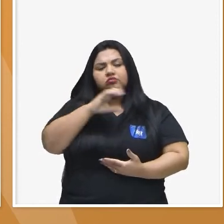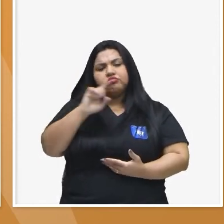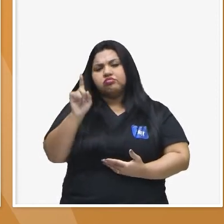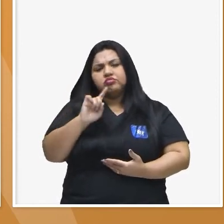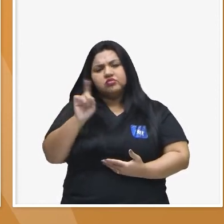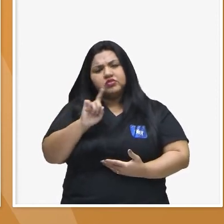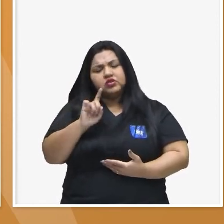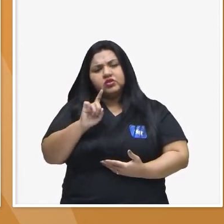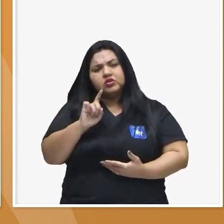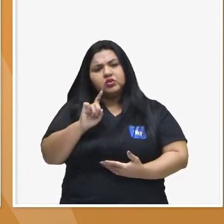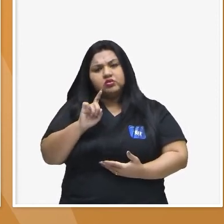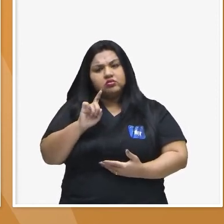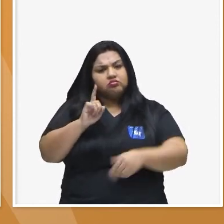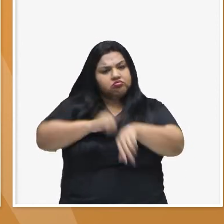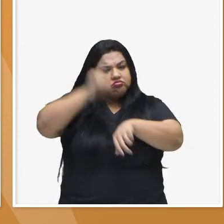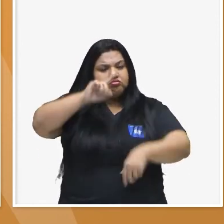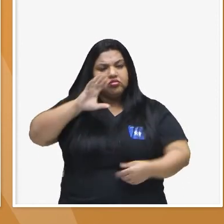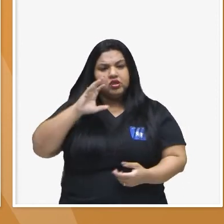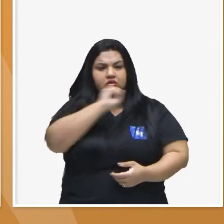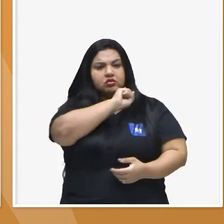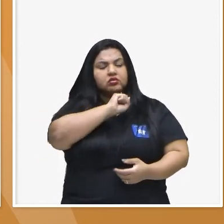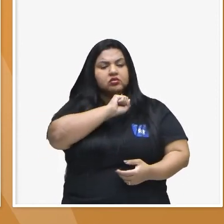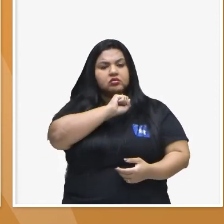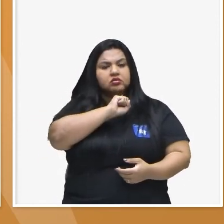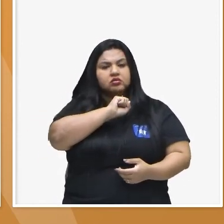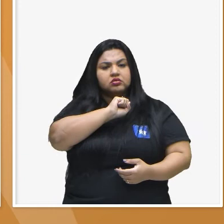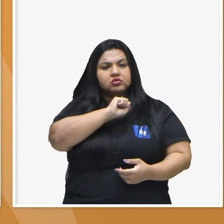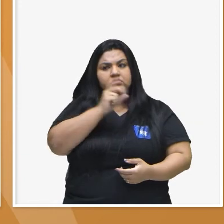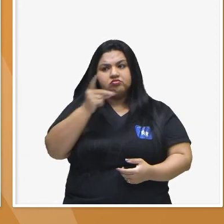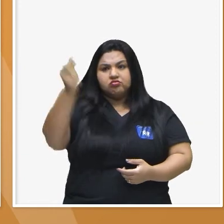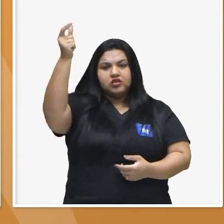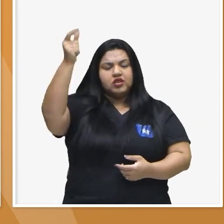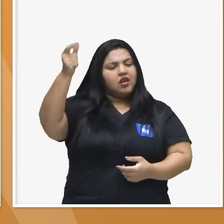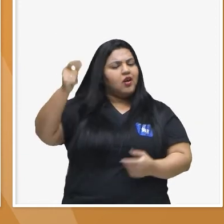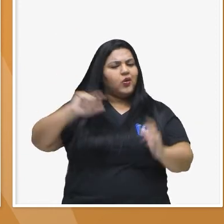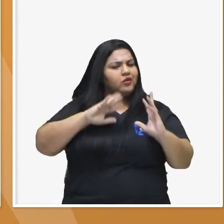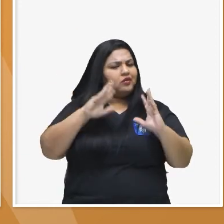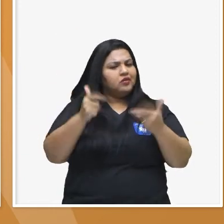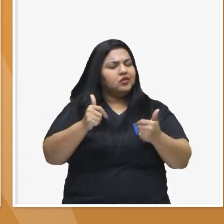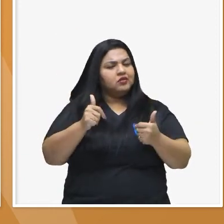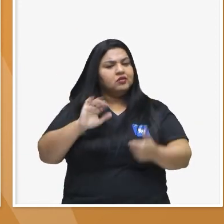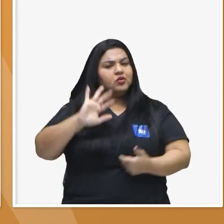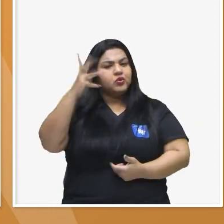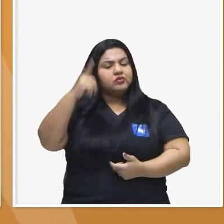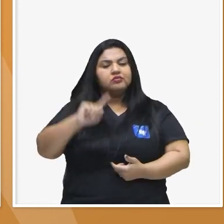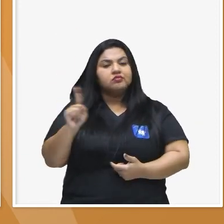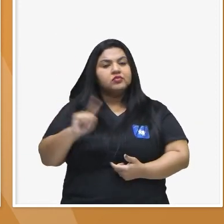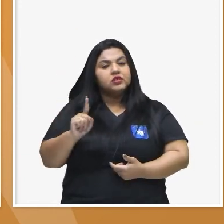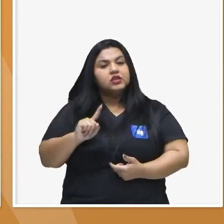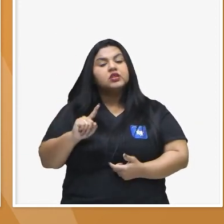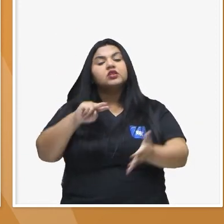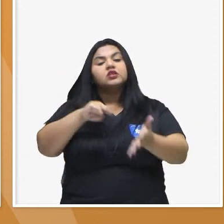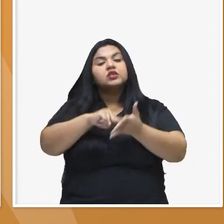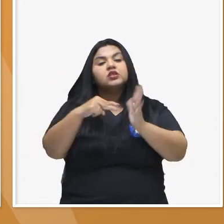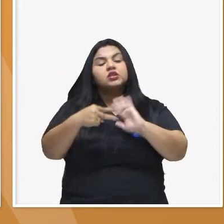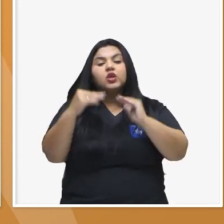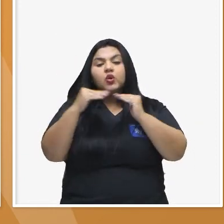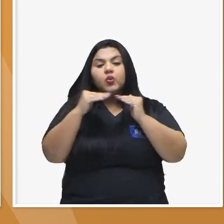não é de uma hora para outra, ela não é um estalo e tudo isso acontece. Segundo Hegel,